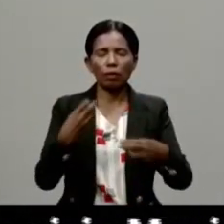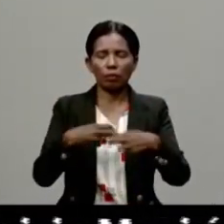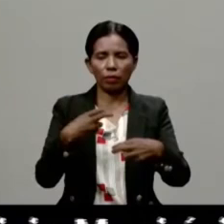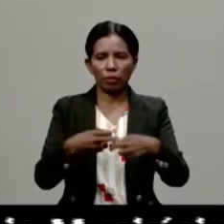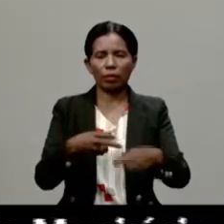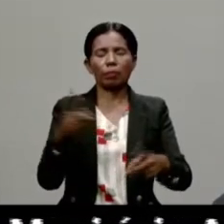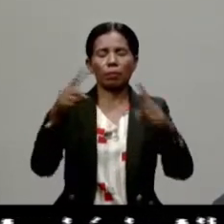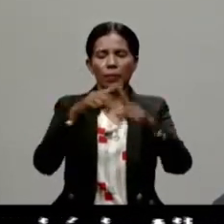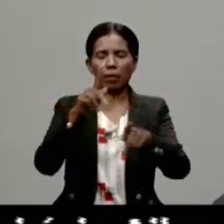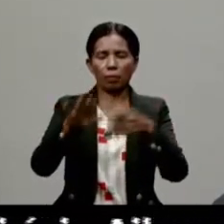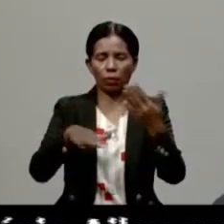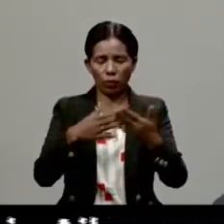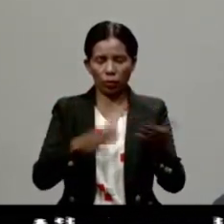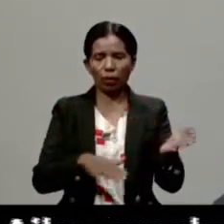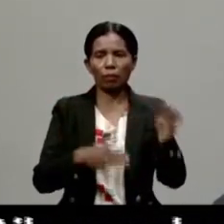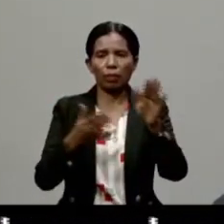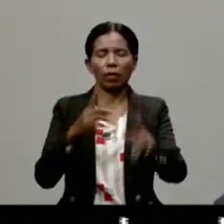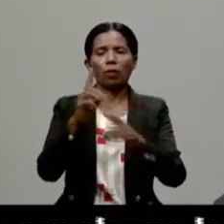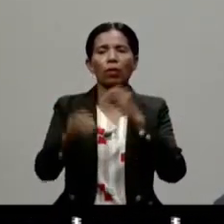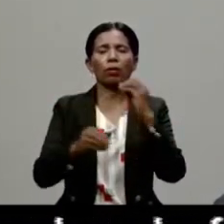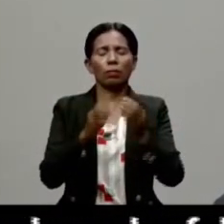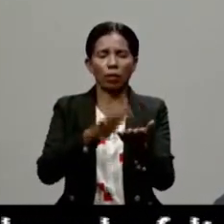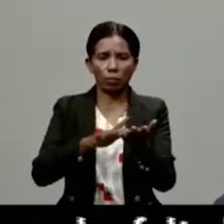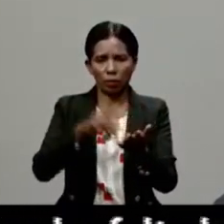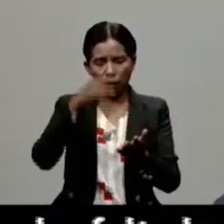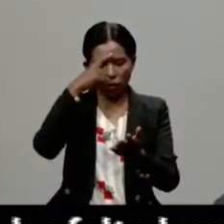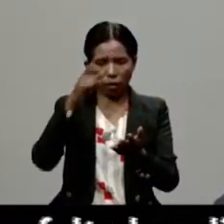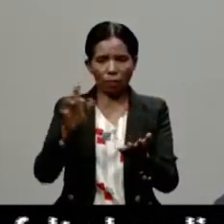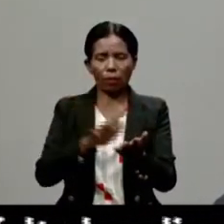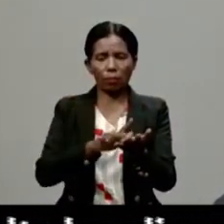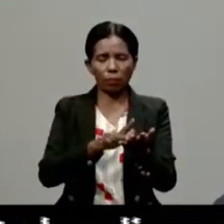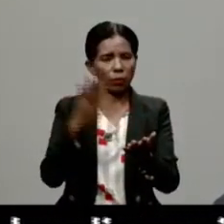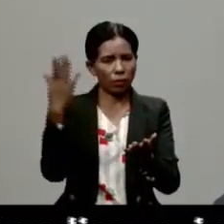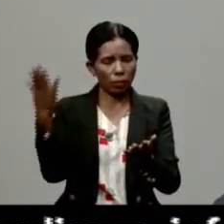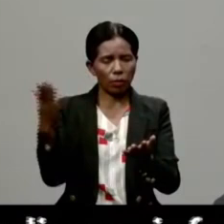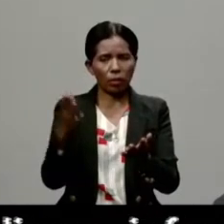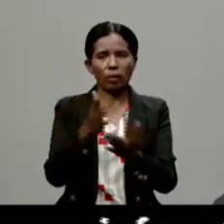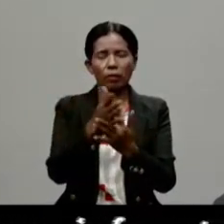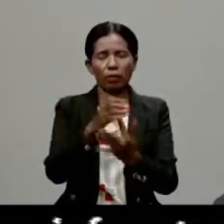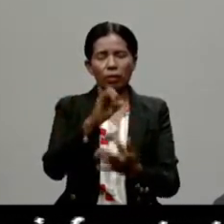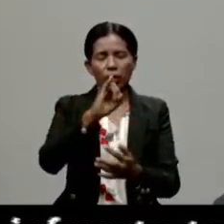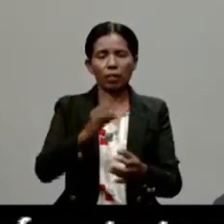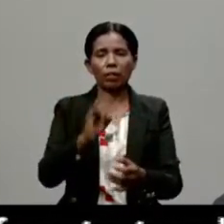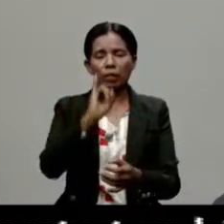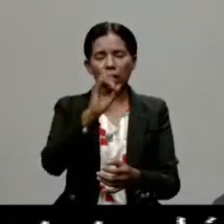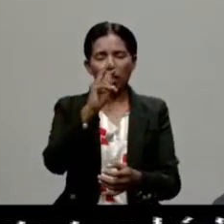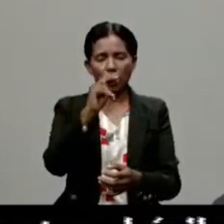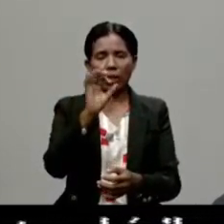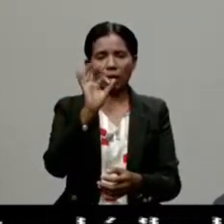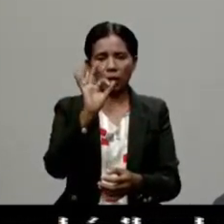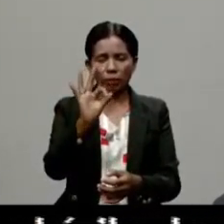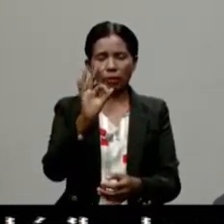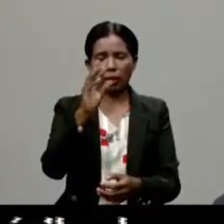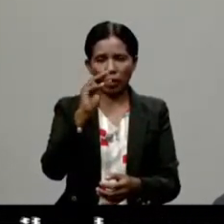ema nia vida. Colia kono ba aimor. Também aimor ne nia centro ne maka ia Instituto Nacional de Farmácia